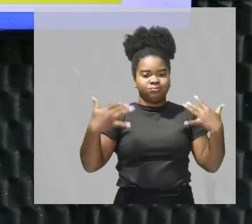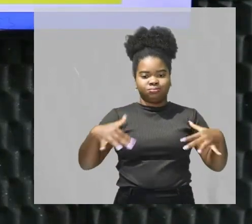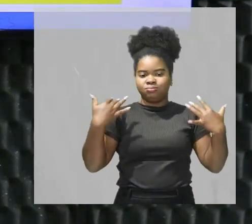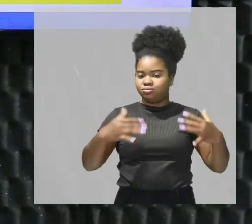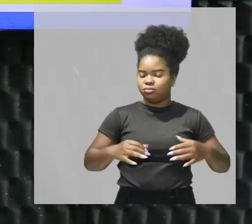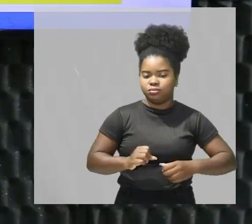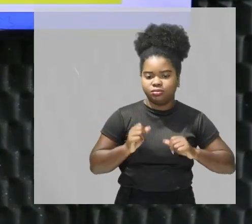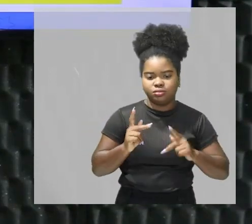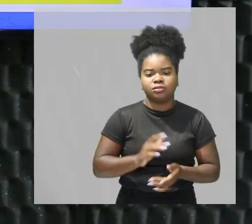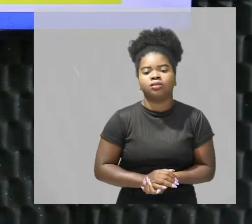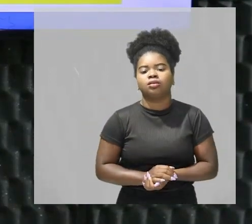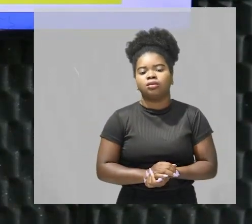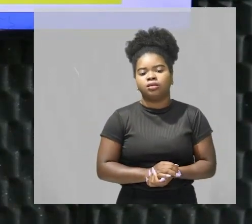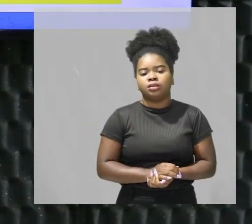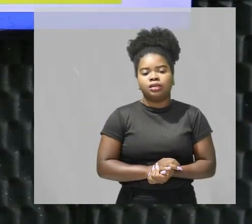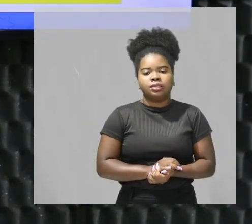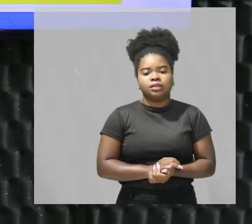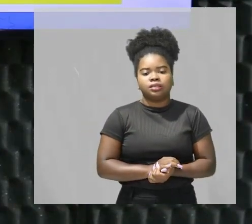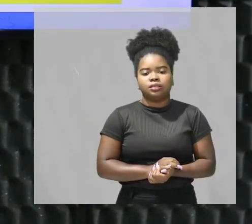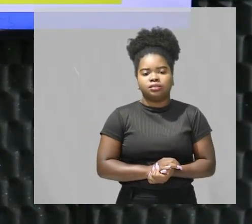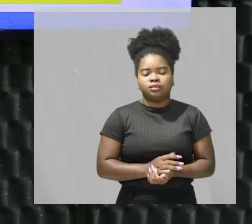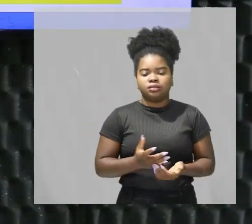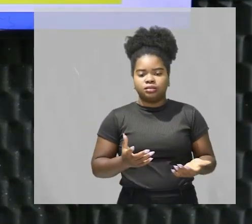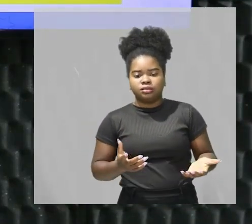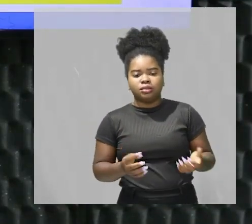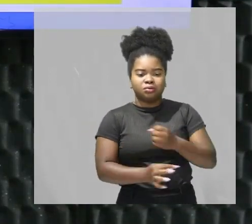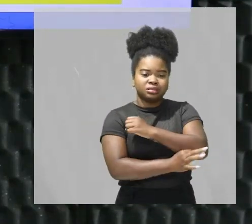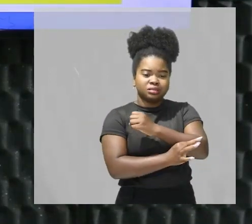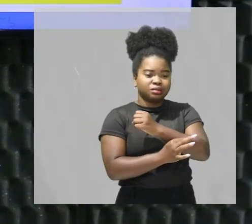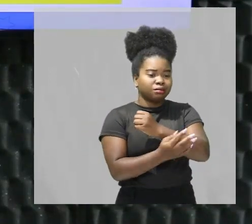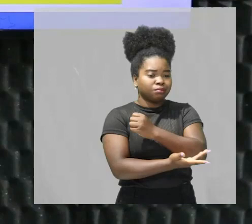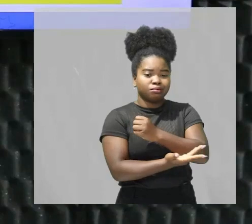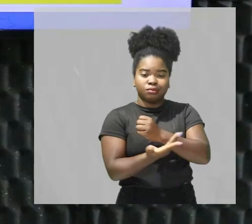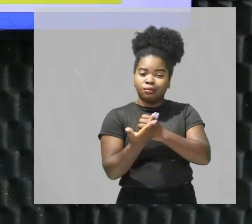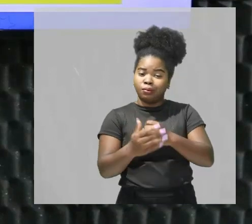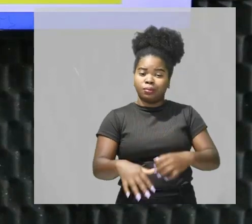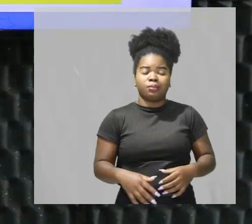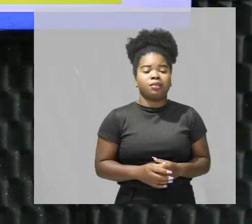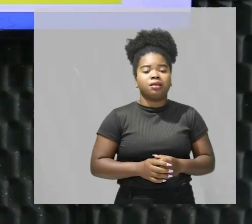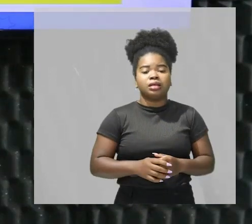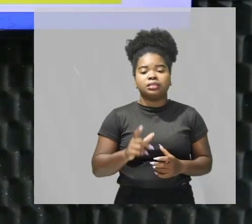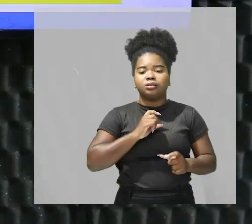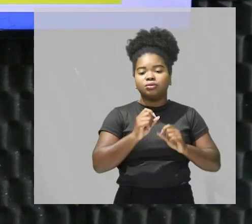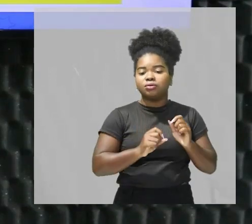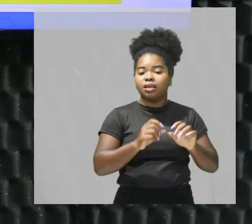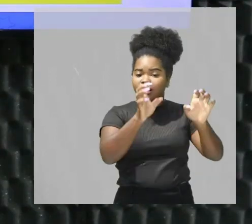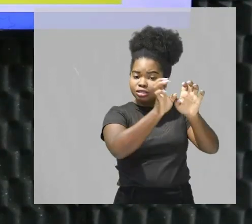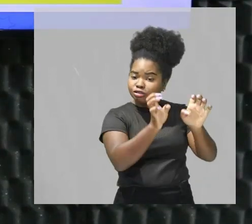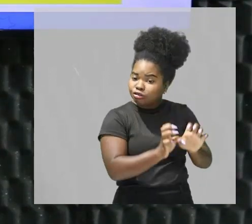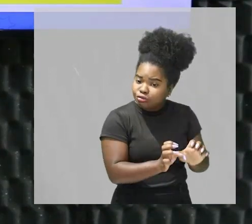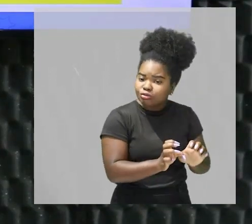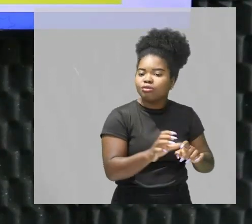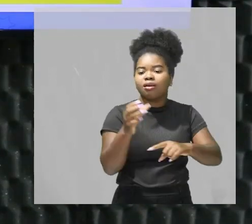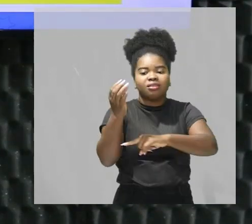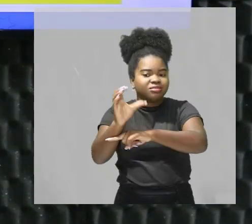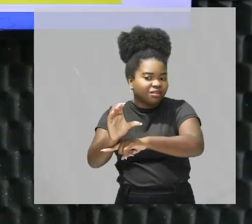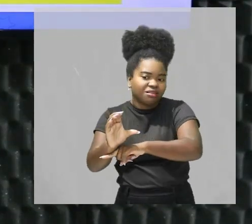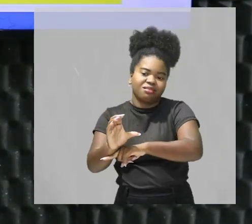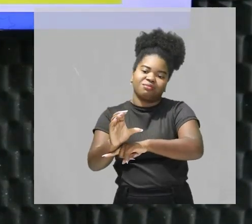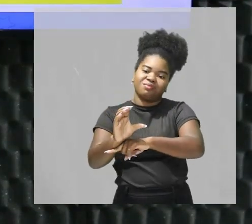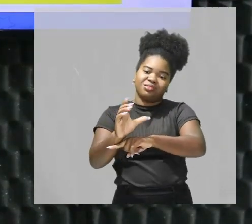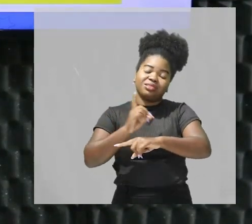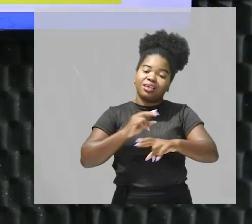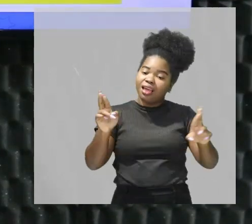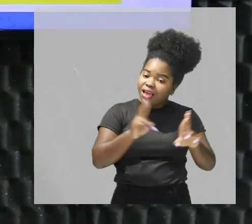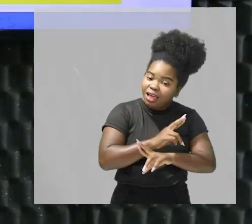Então, esse aumento da temperatura se deve ao aumento da cadeia carbônica, levando a